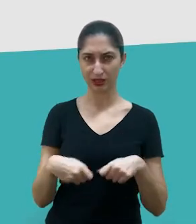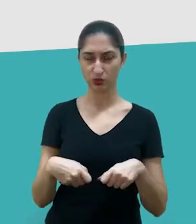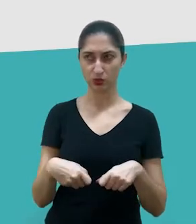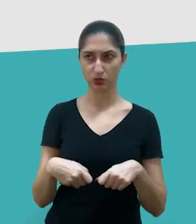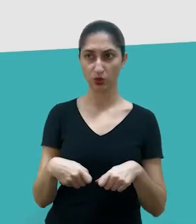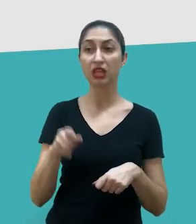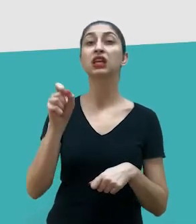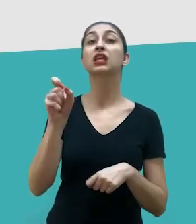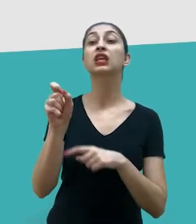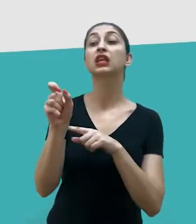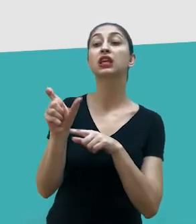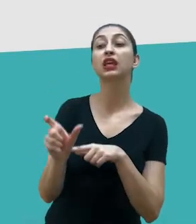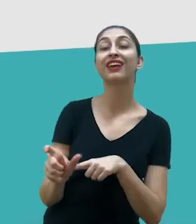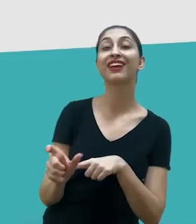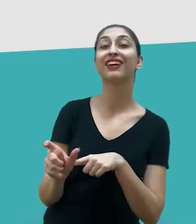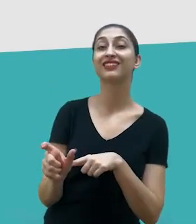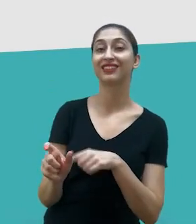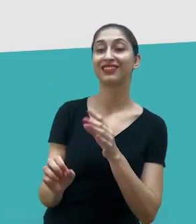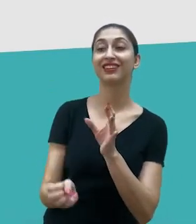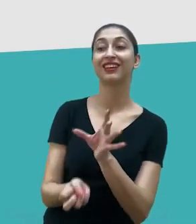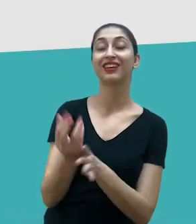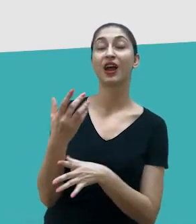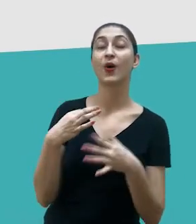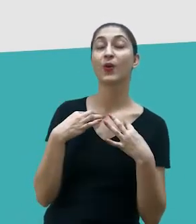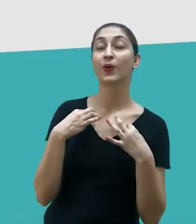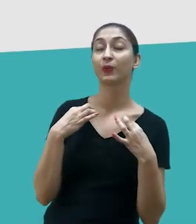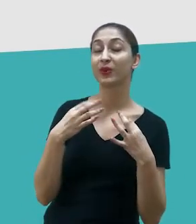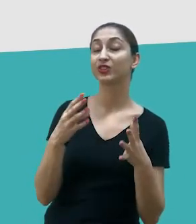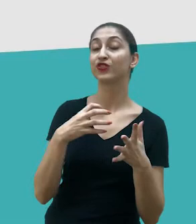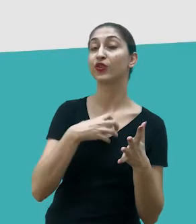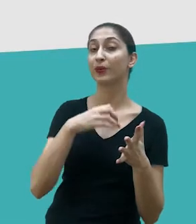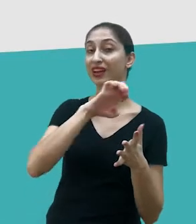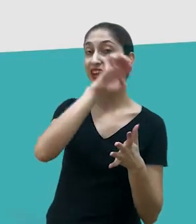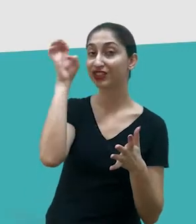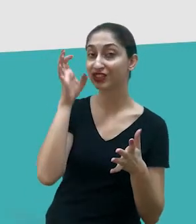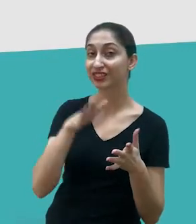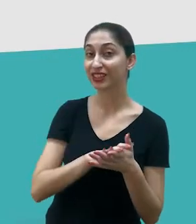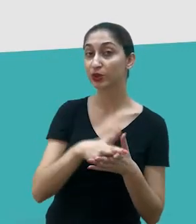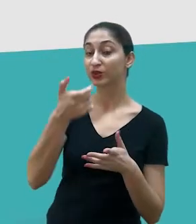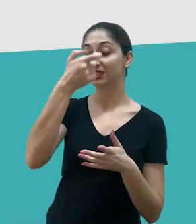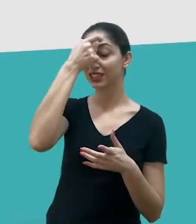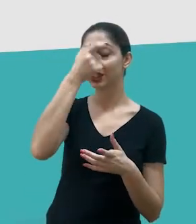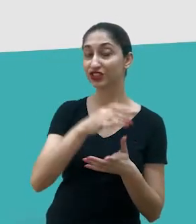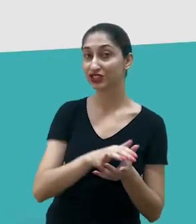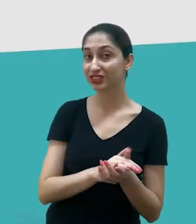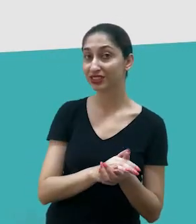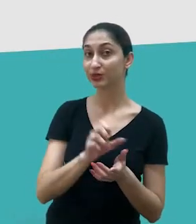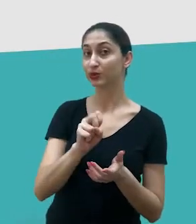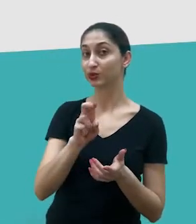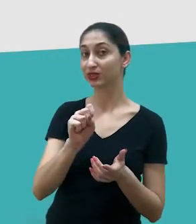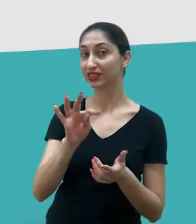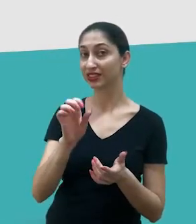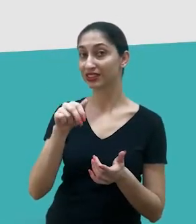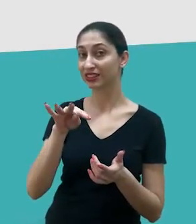quem produz de forma mais sustentável, mais ética, mais consciente? Quem precisa do meu